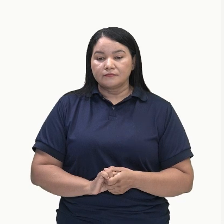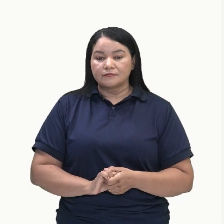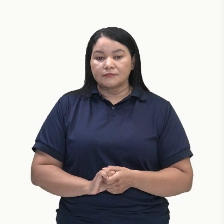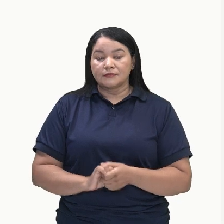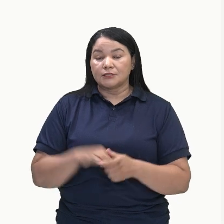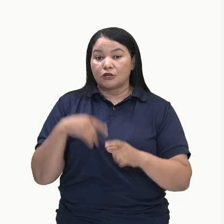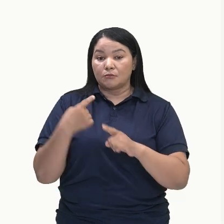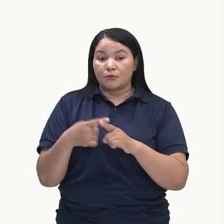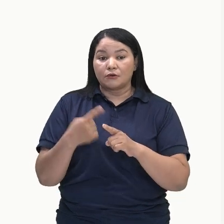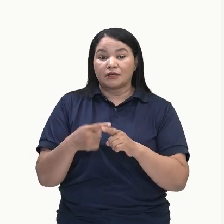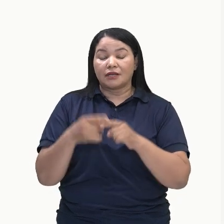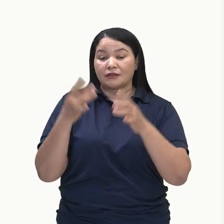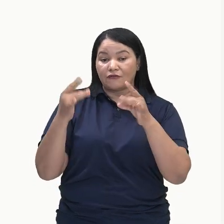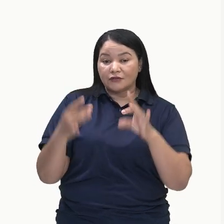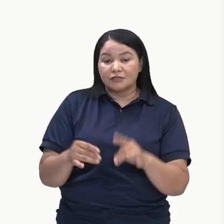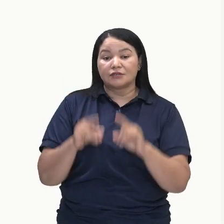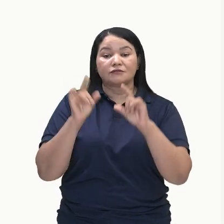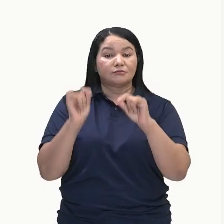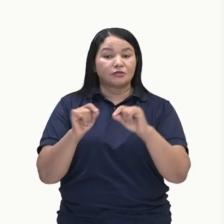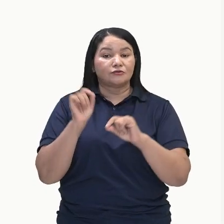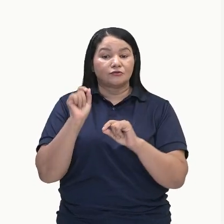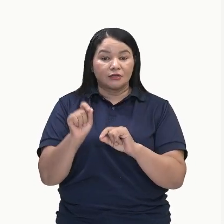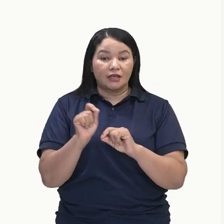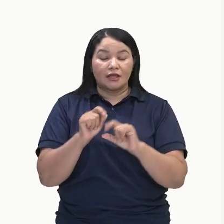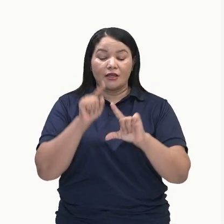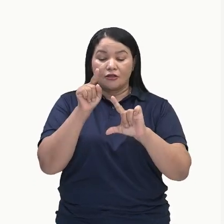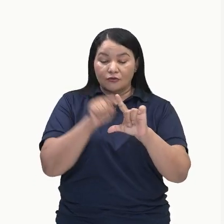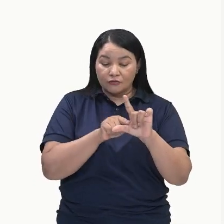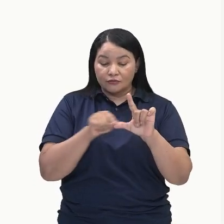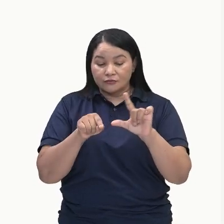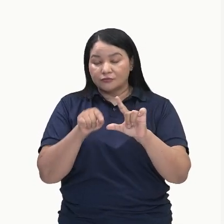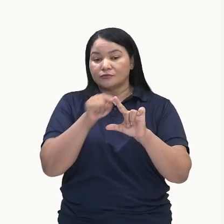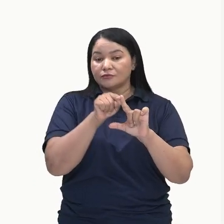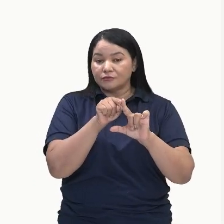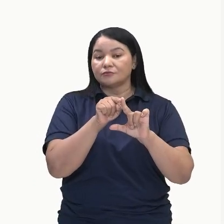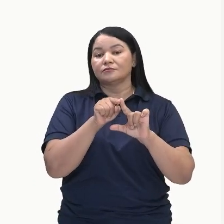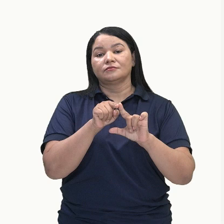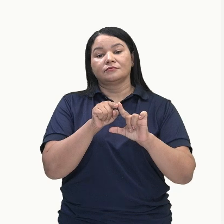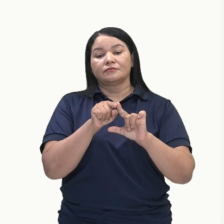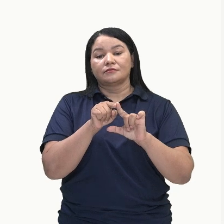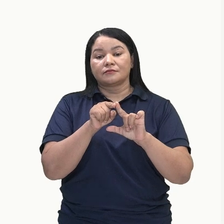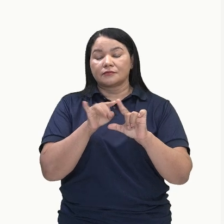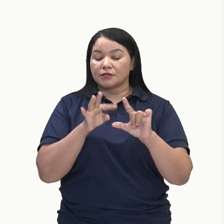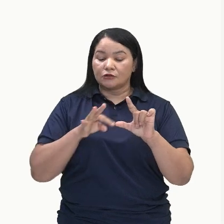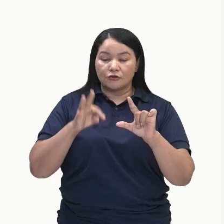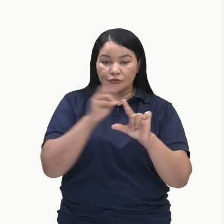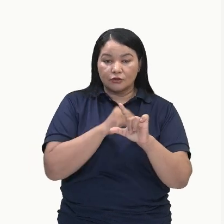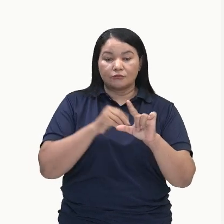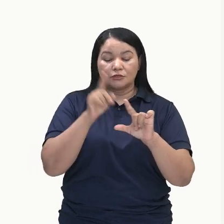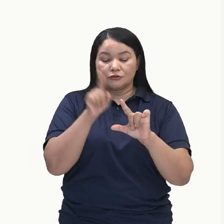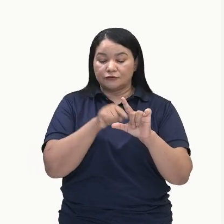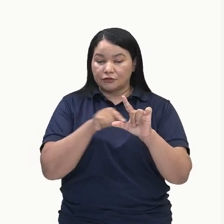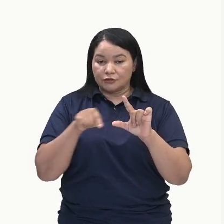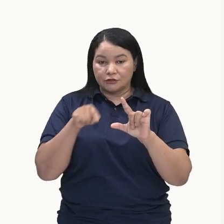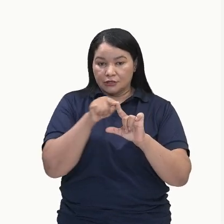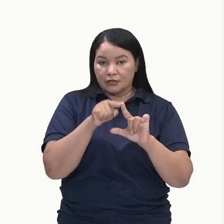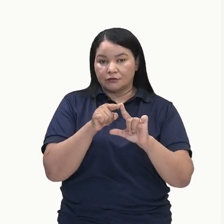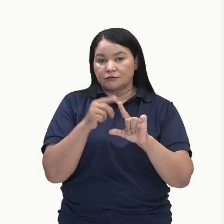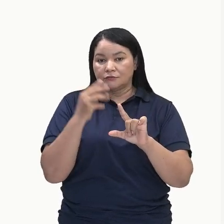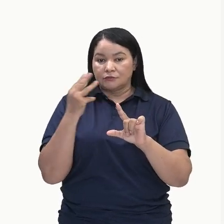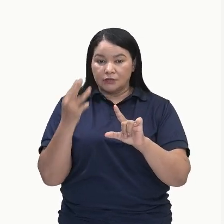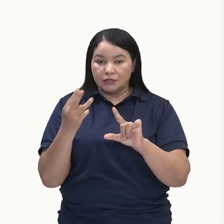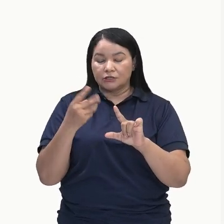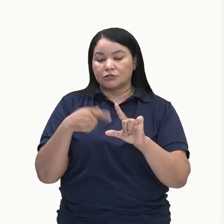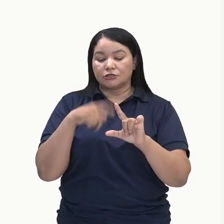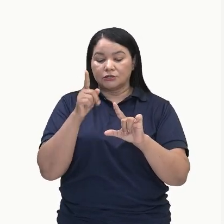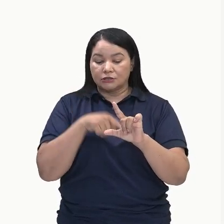aqui a definição nos diz que é um polígono de 3 lados, é uma figura ali totalmente fechada, que possui 3 lados